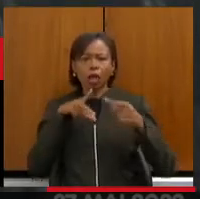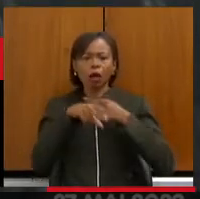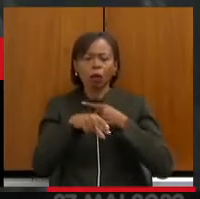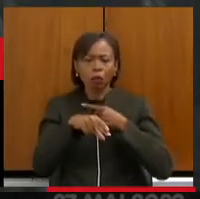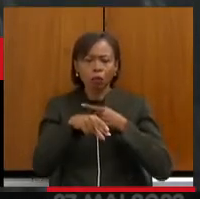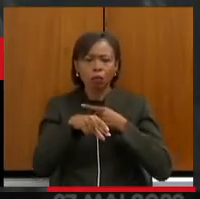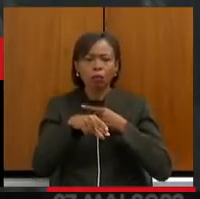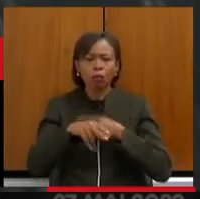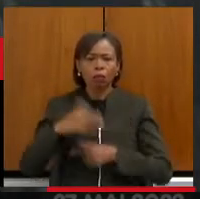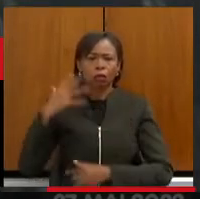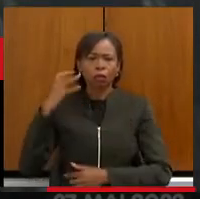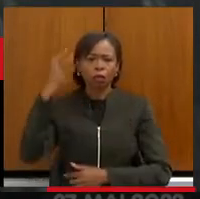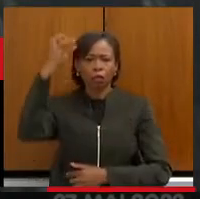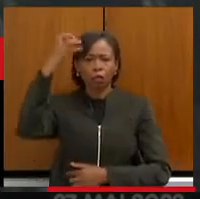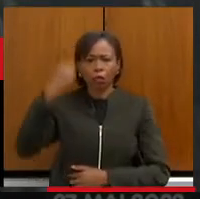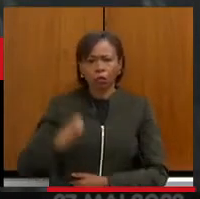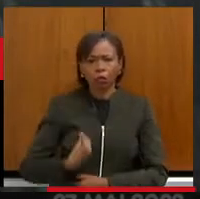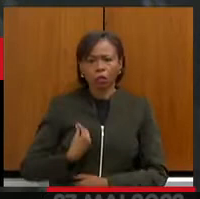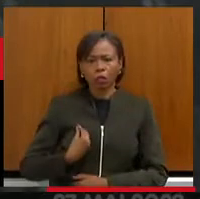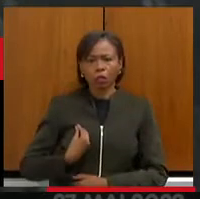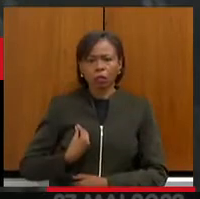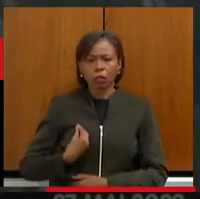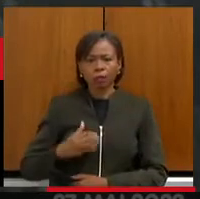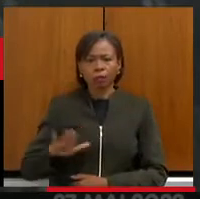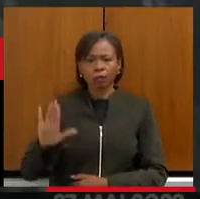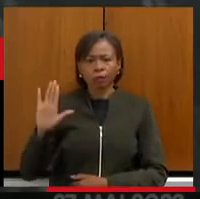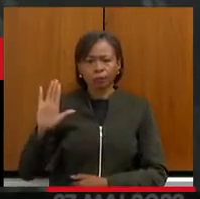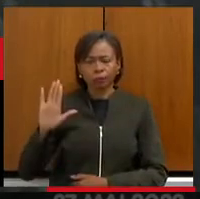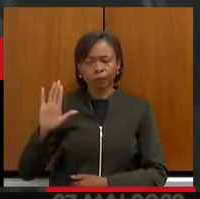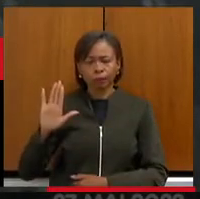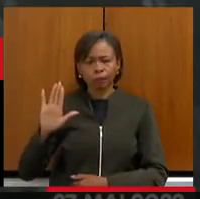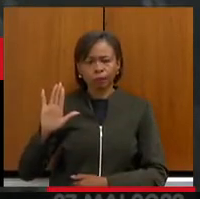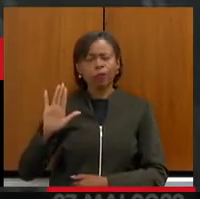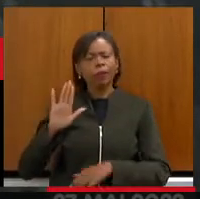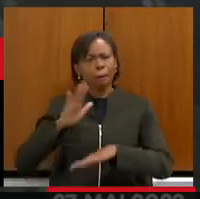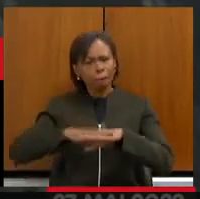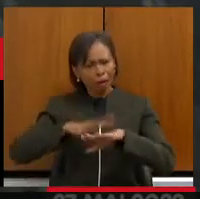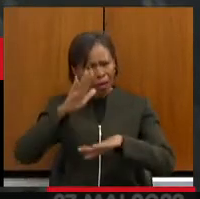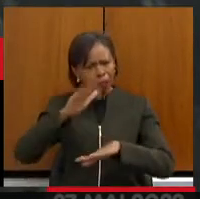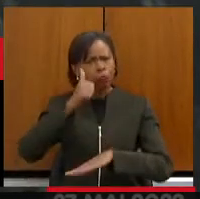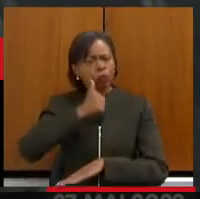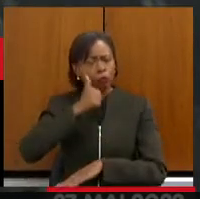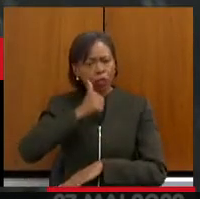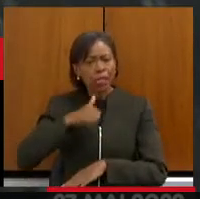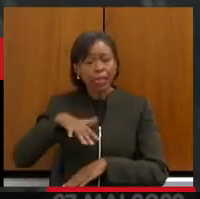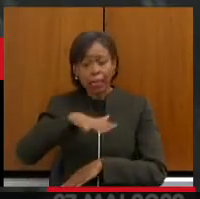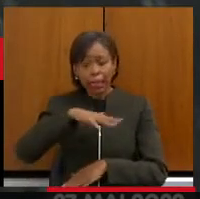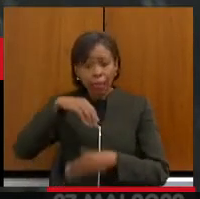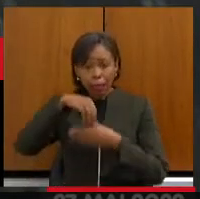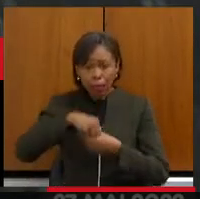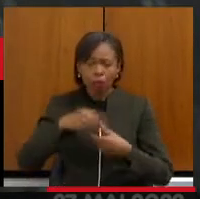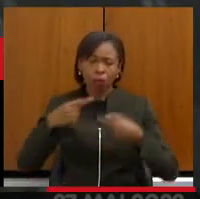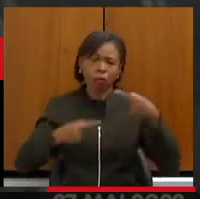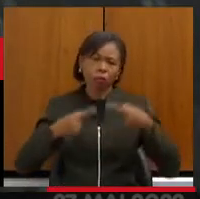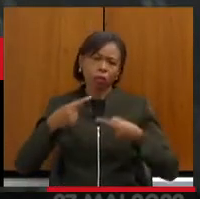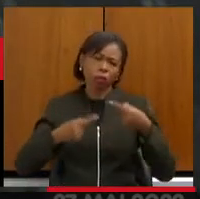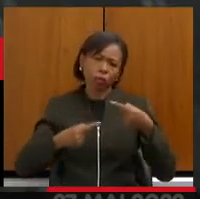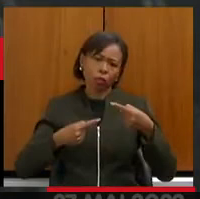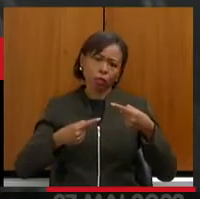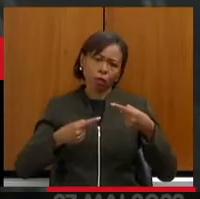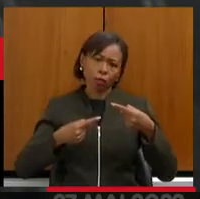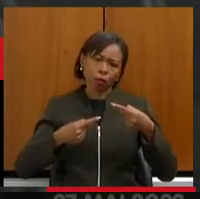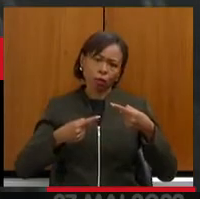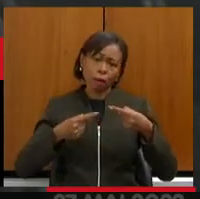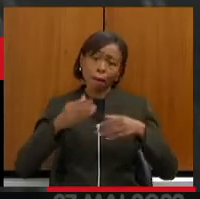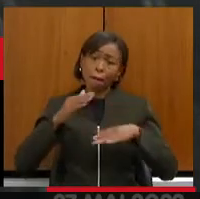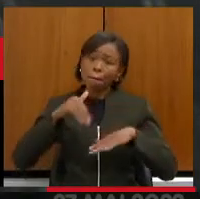Marielle presente e por mais mulheres na política e tem mais políticas